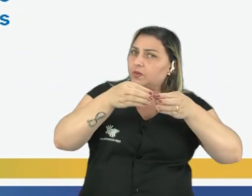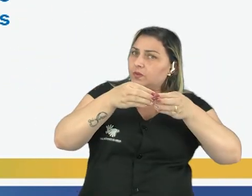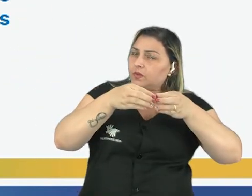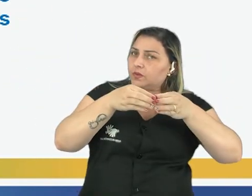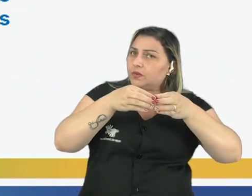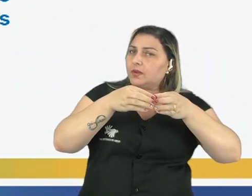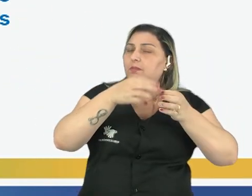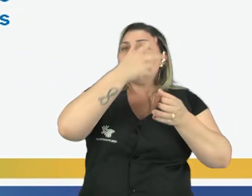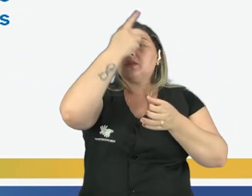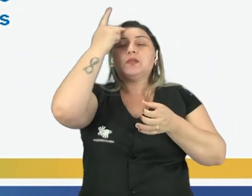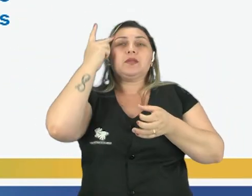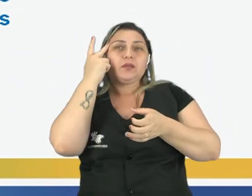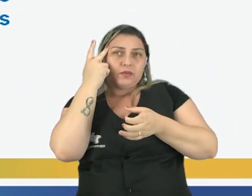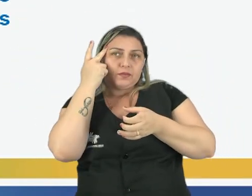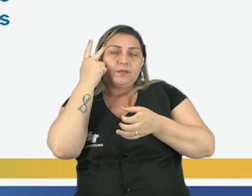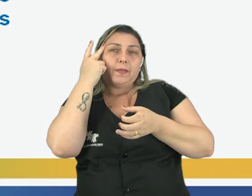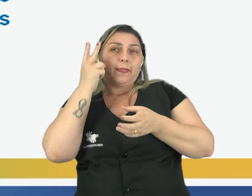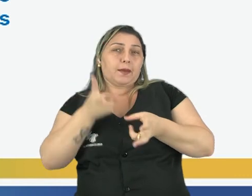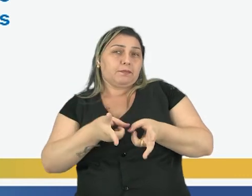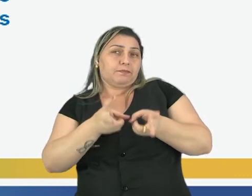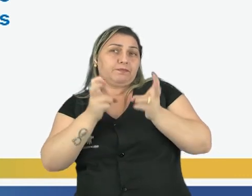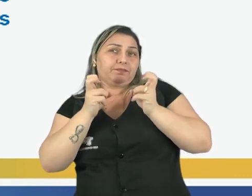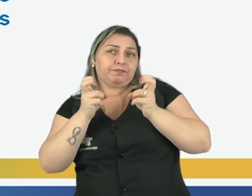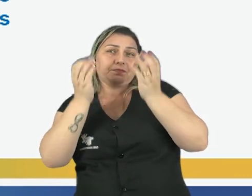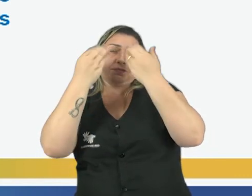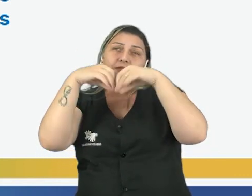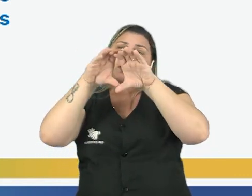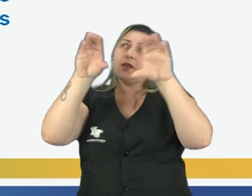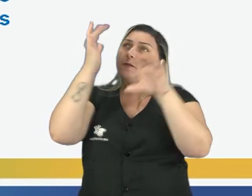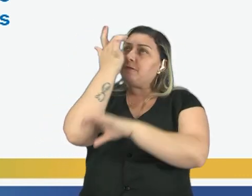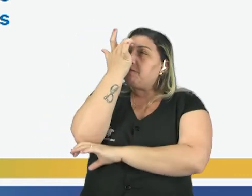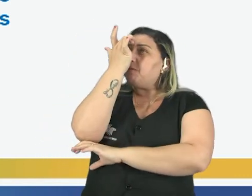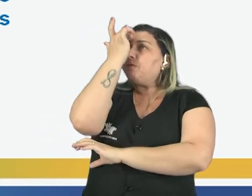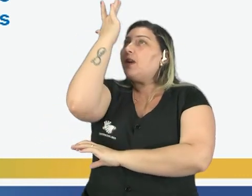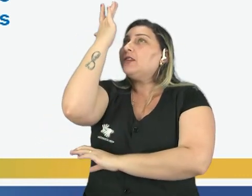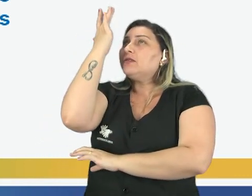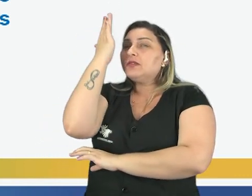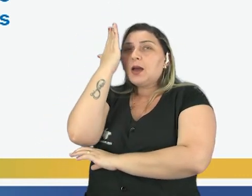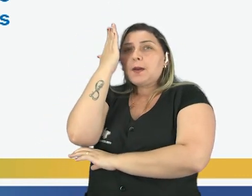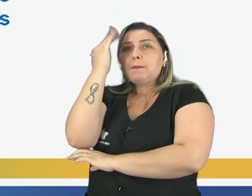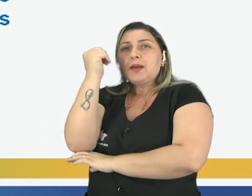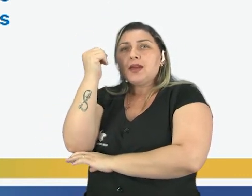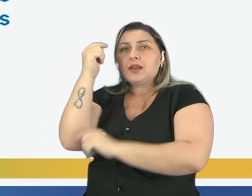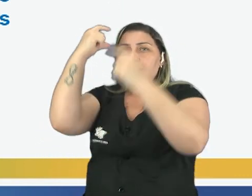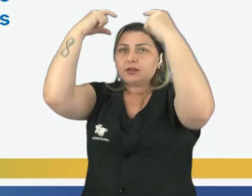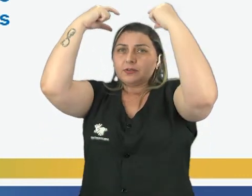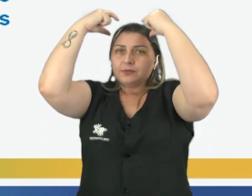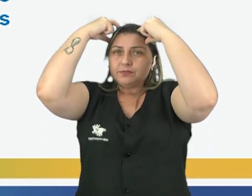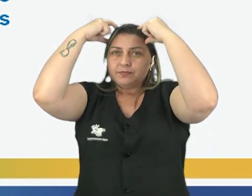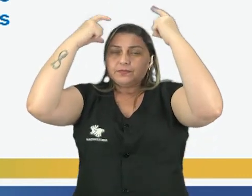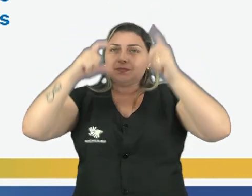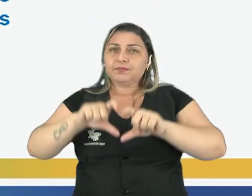a que as pessoas quando observam o céu é mais fácil de identificar, que é a Ursa Maior.